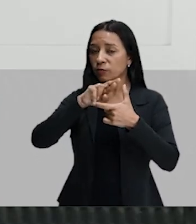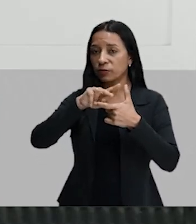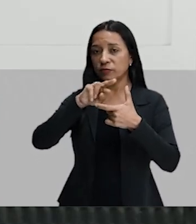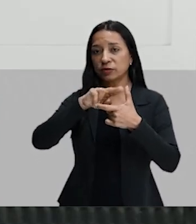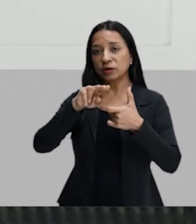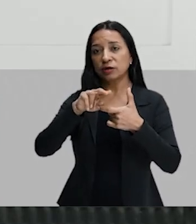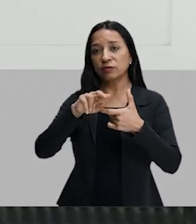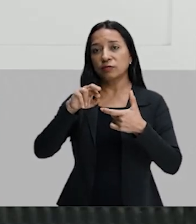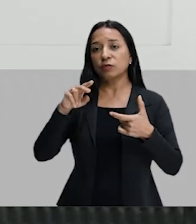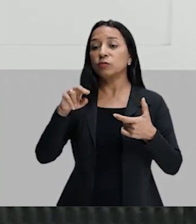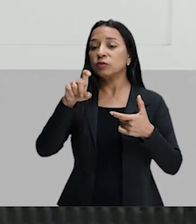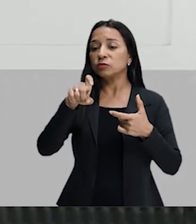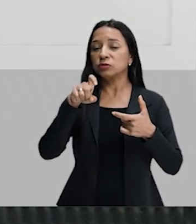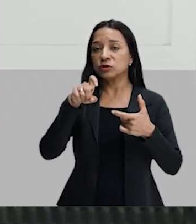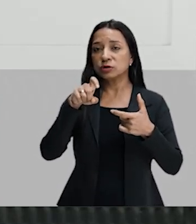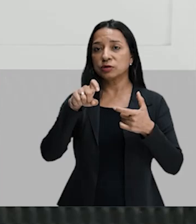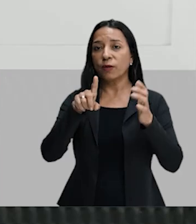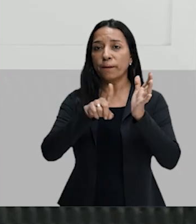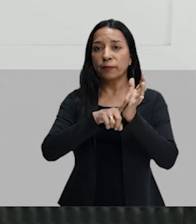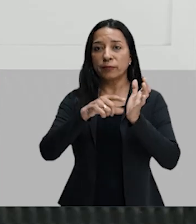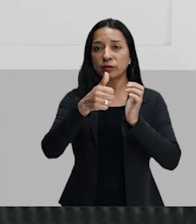E o menos 10